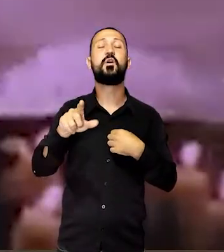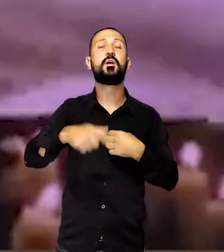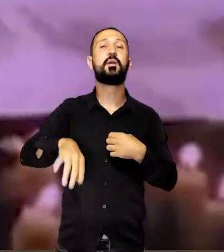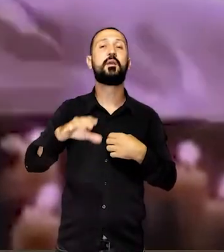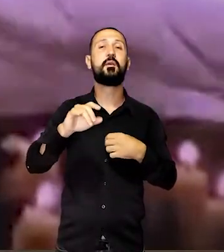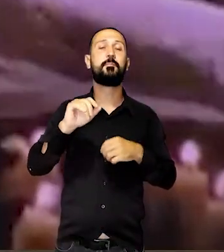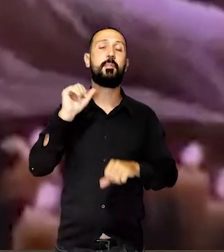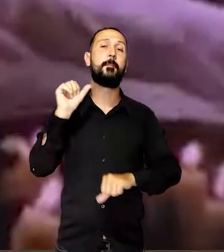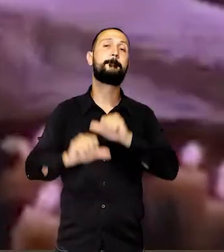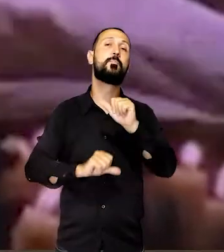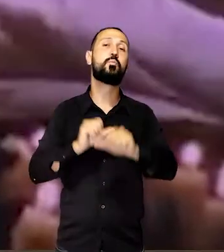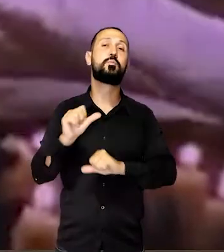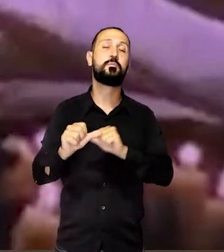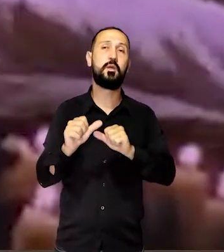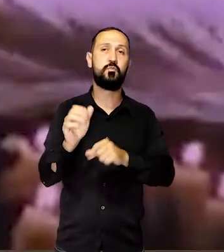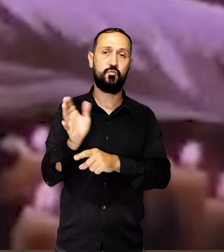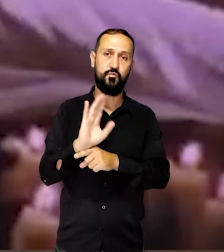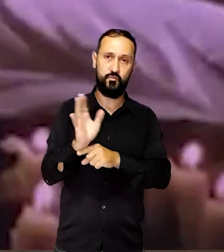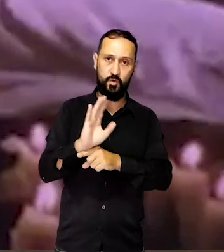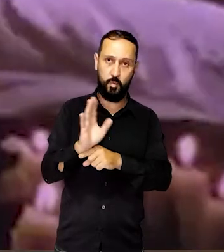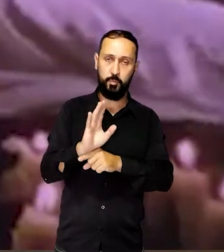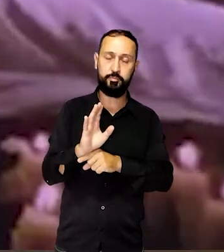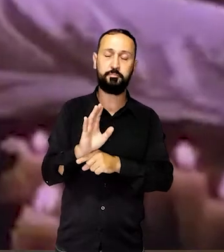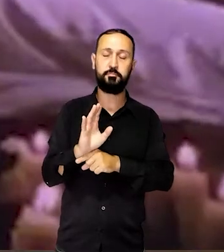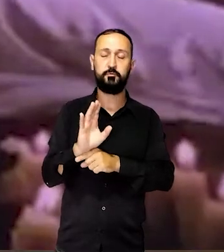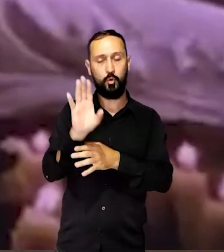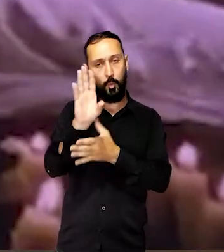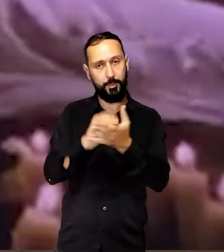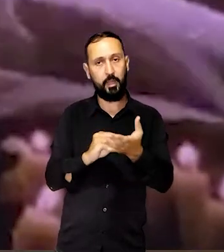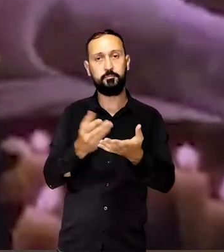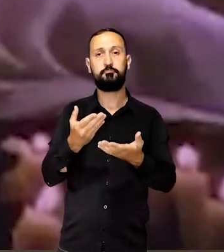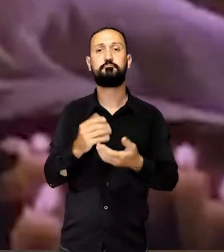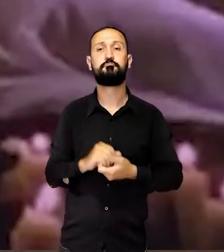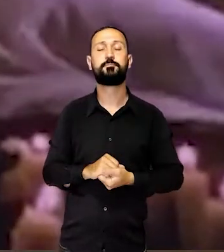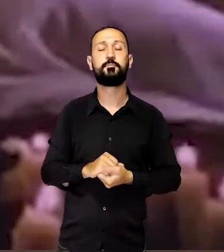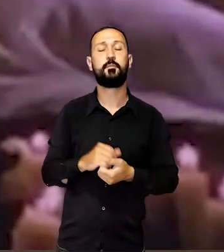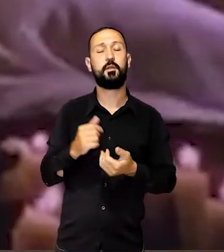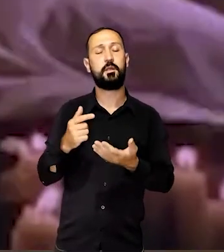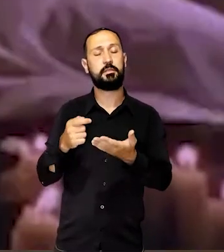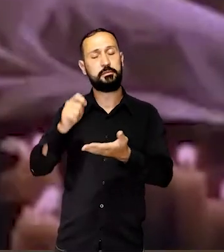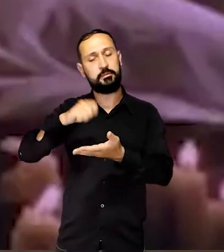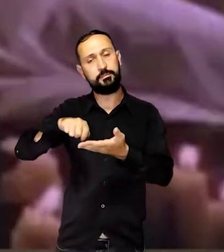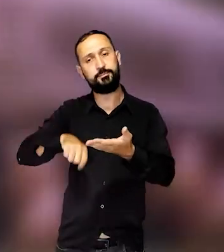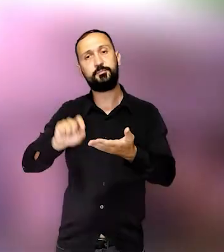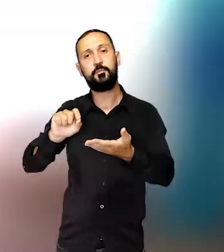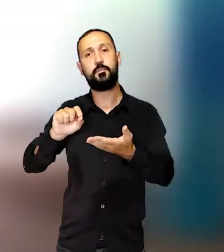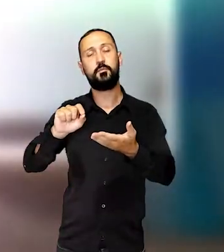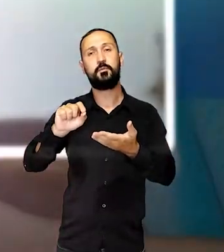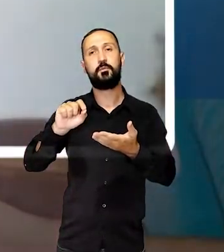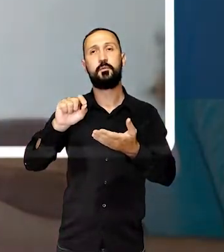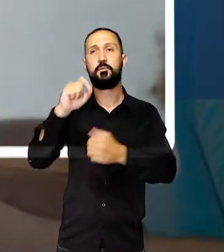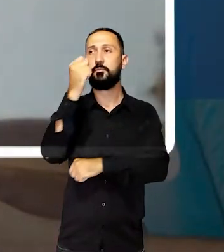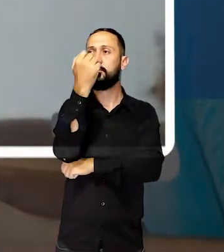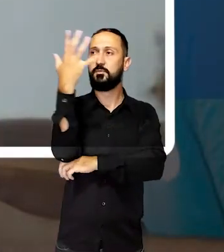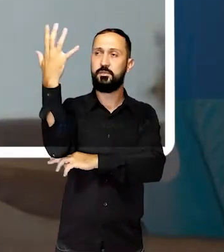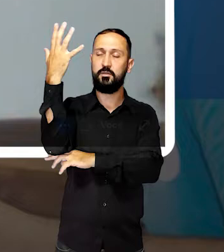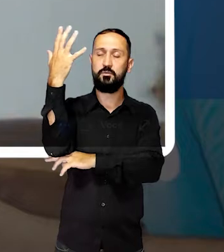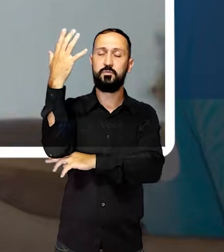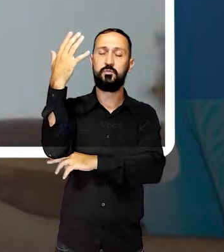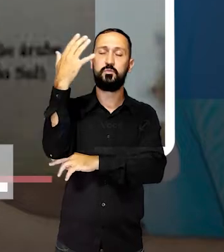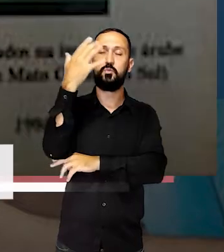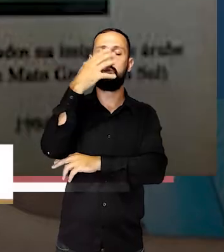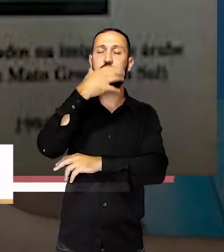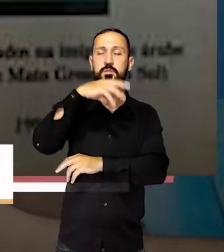que foi transformado num curta-metragem, e escrevi Sob os Cedros do